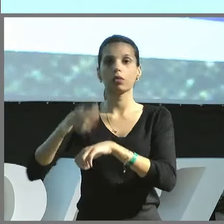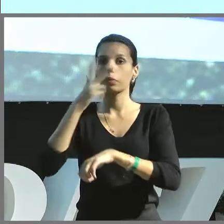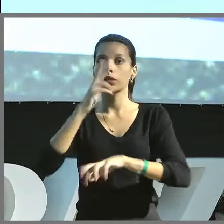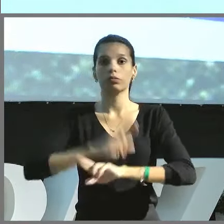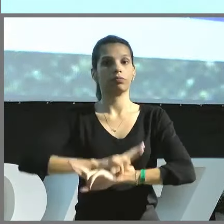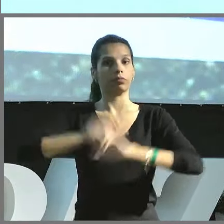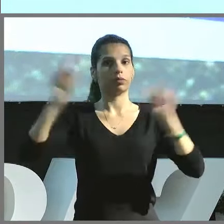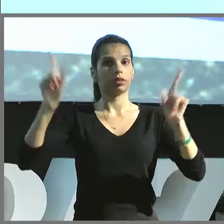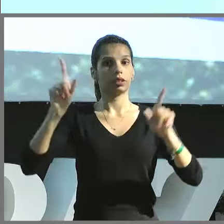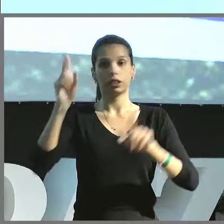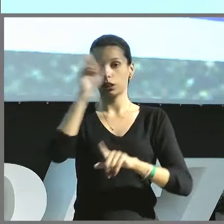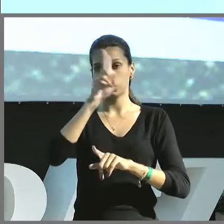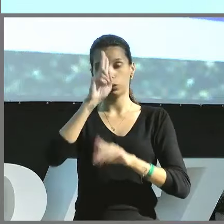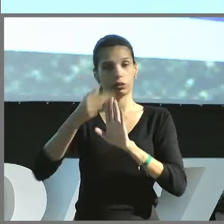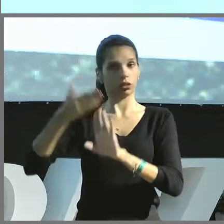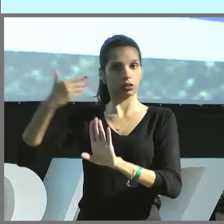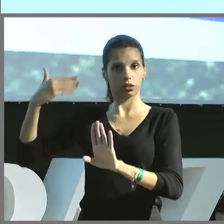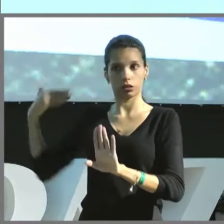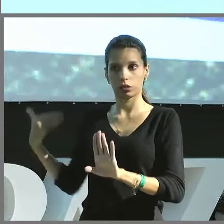incomum na história da humanidade.